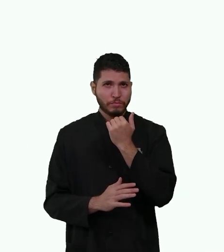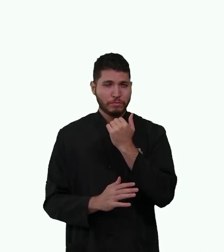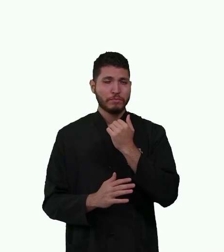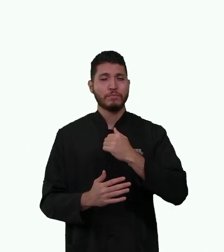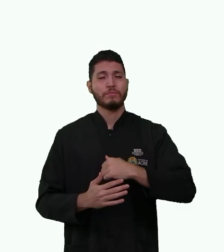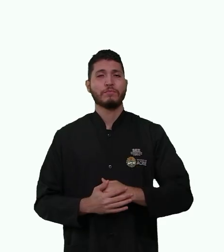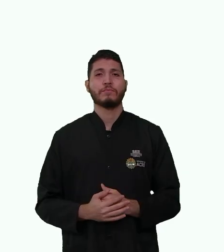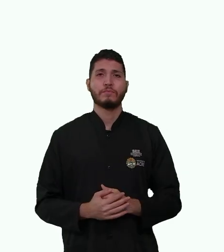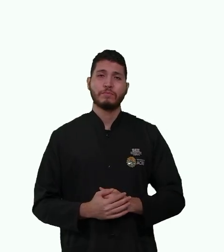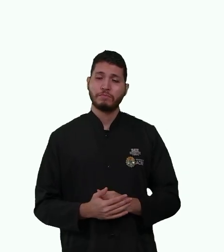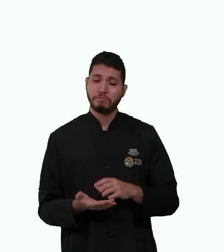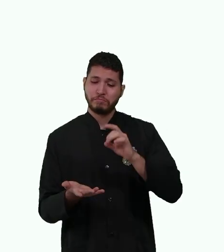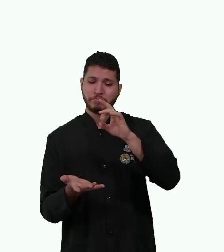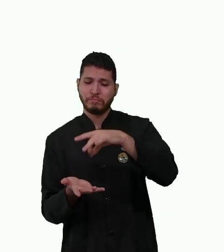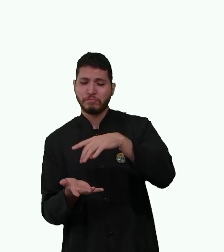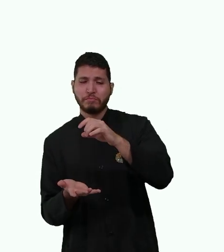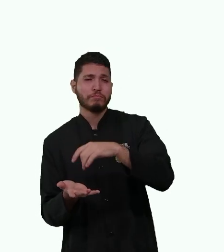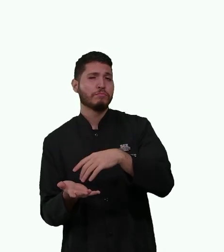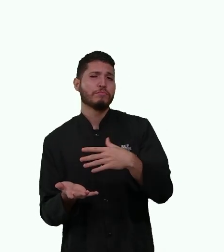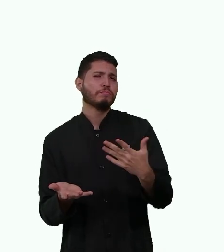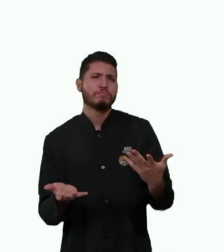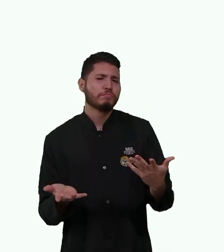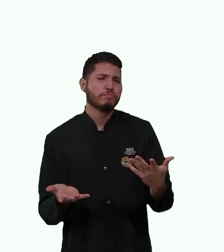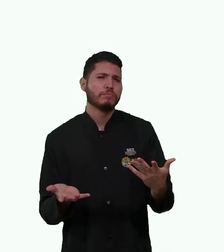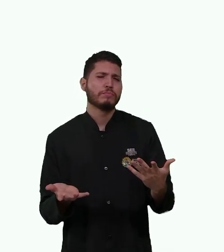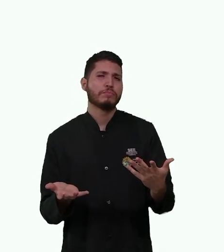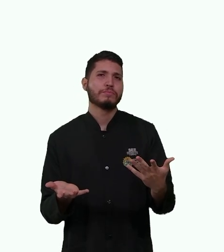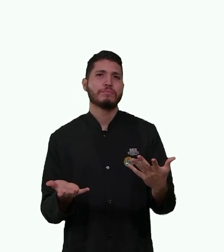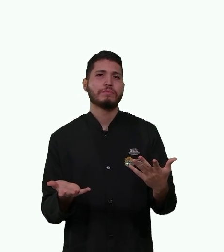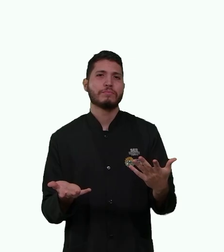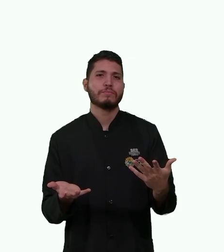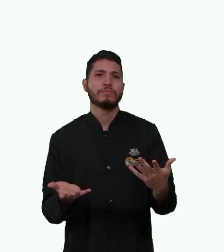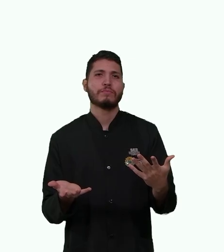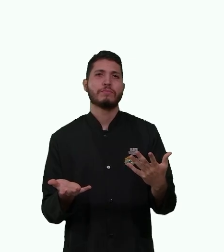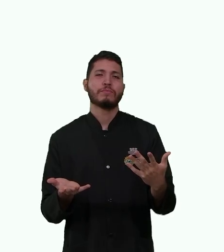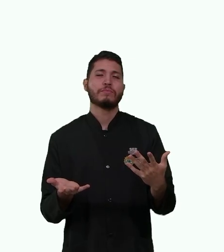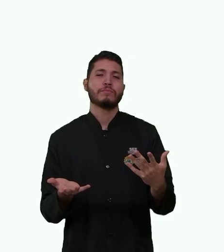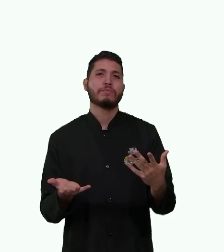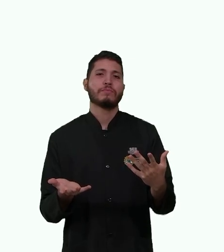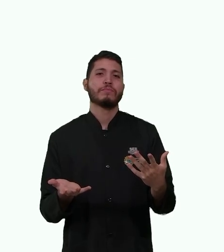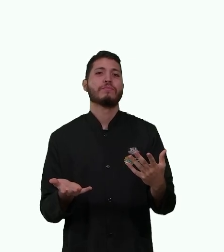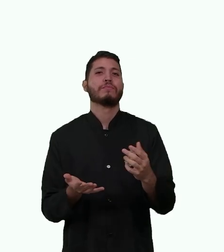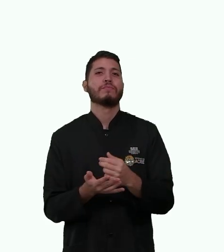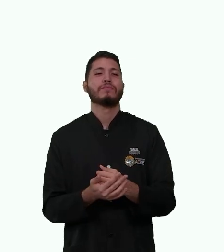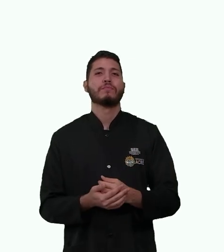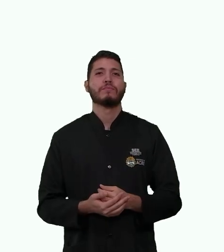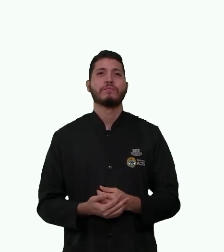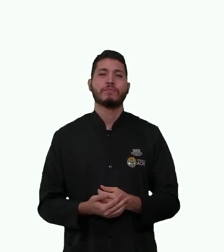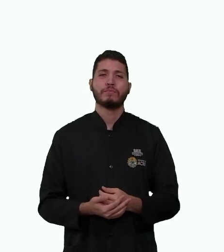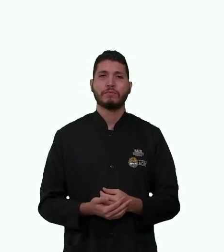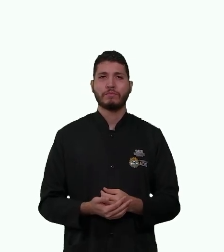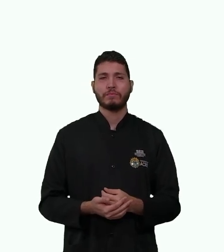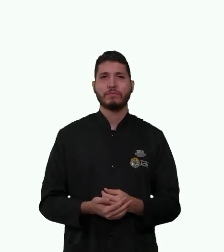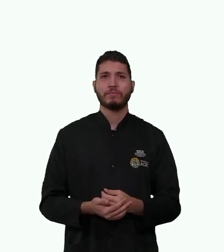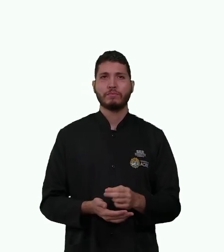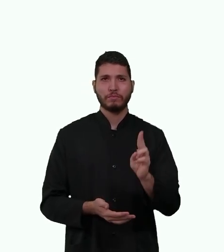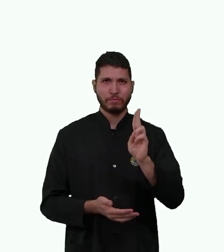aí, quanto que vai sobrar para cultura e lazer? Agora, basta que a gente faça o quê? Pegue o valor originário do salário,